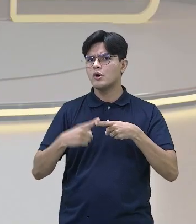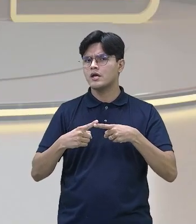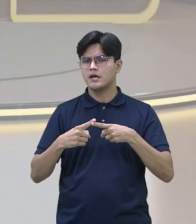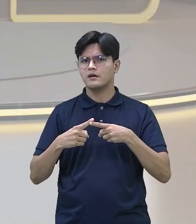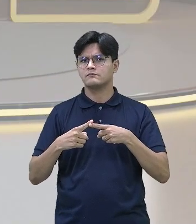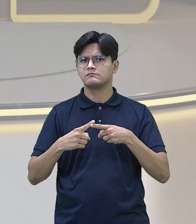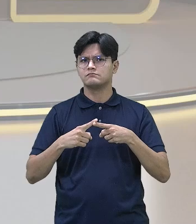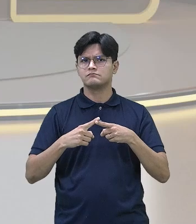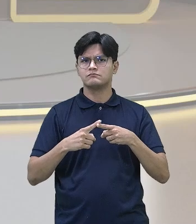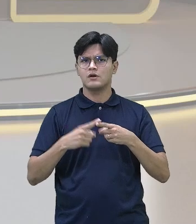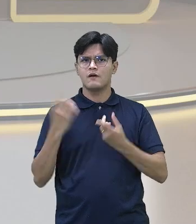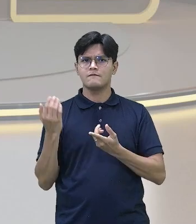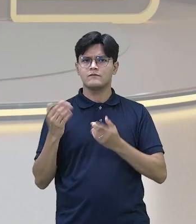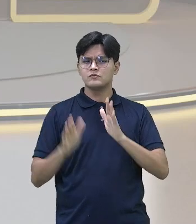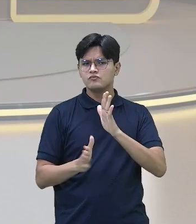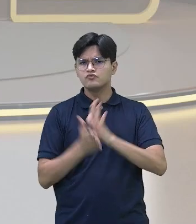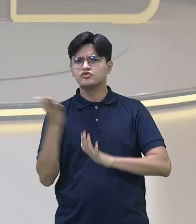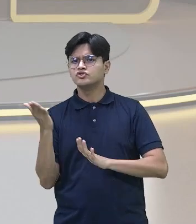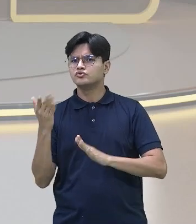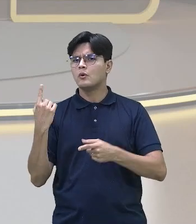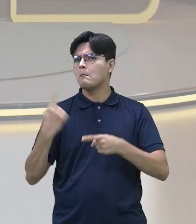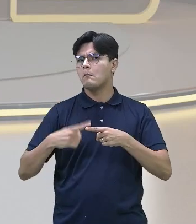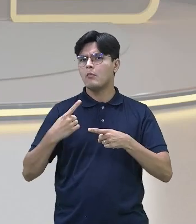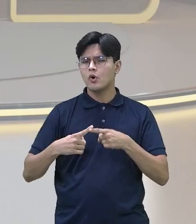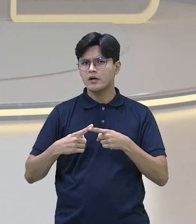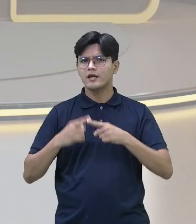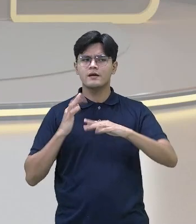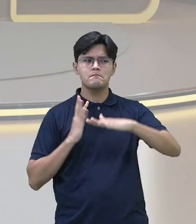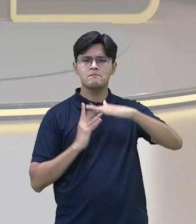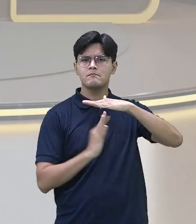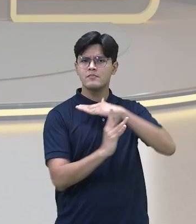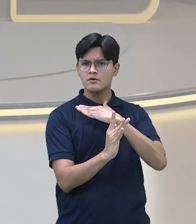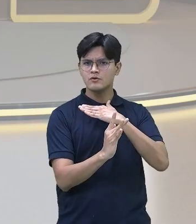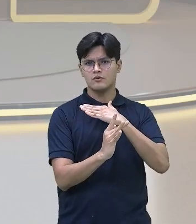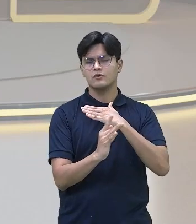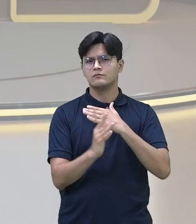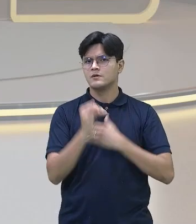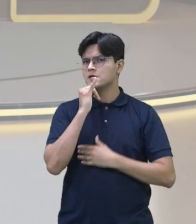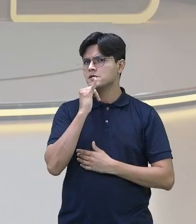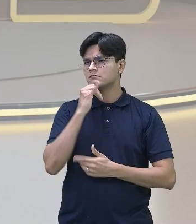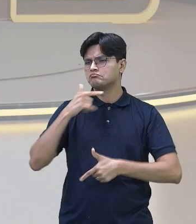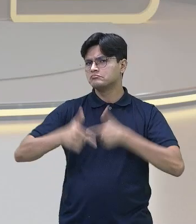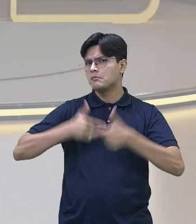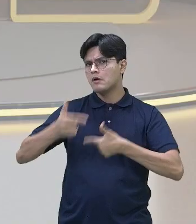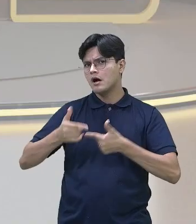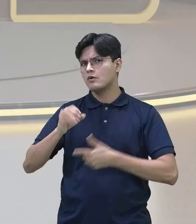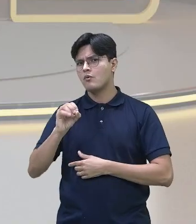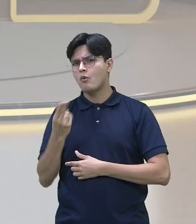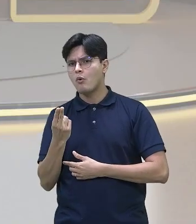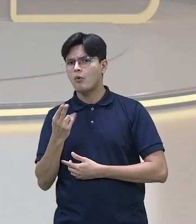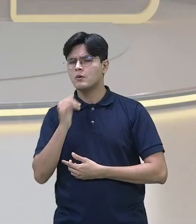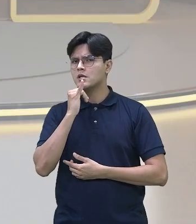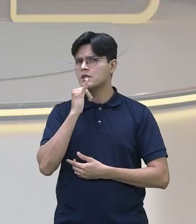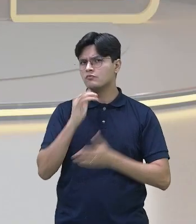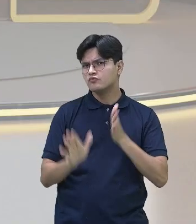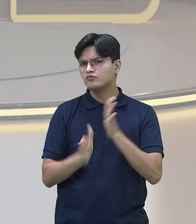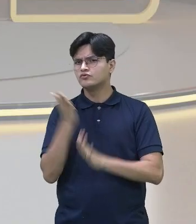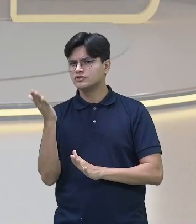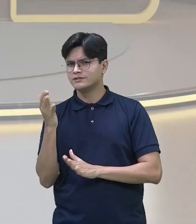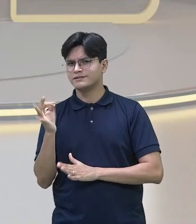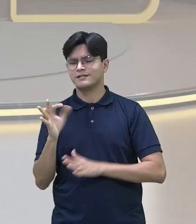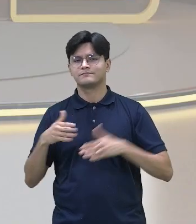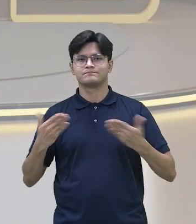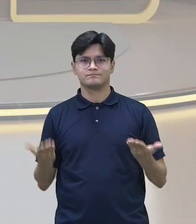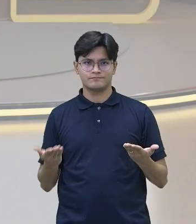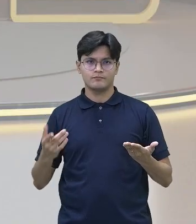até mesmo uma reunificação familiar. E também o seu destino. Eles podem ir para uma área urbana ou podem